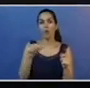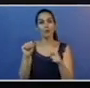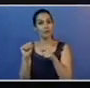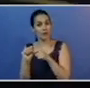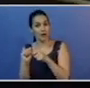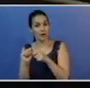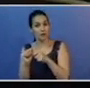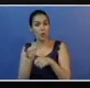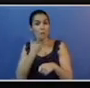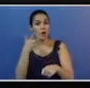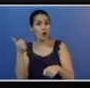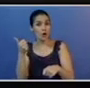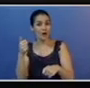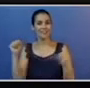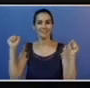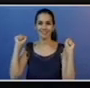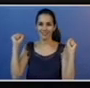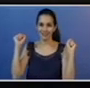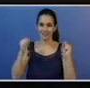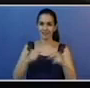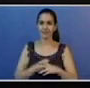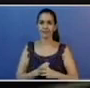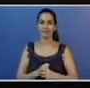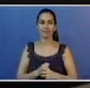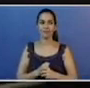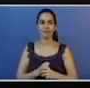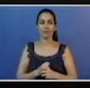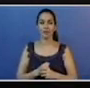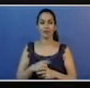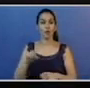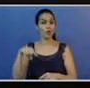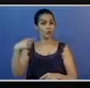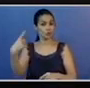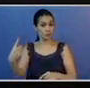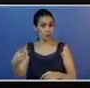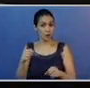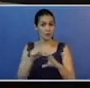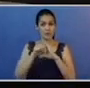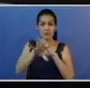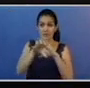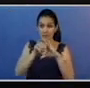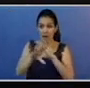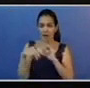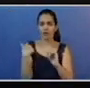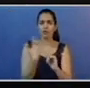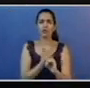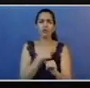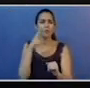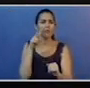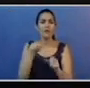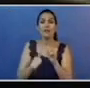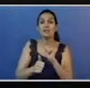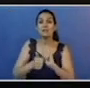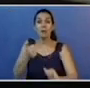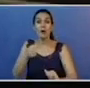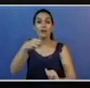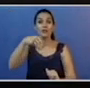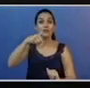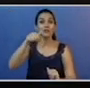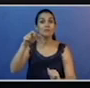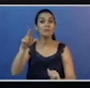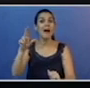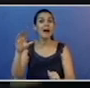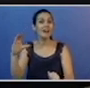o vencedor. Como no caso do salto em distância, por exemplo. Então nos próximos slides agora nós vamos abordar alguns esportes de marca. Nós vamos ver alguns que